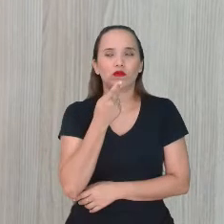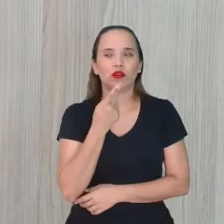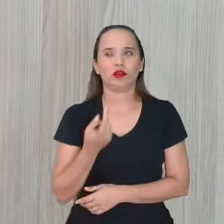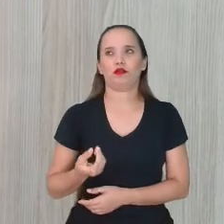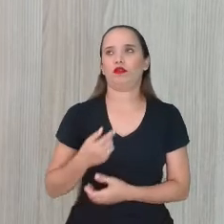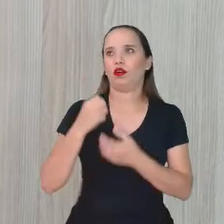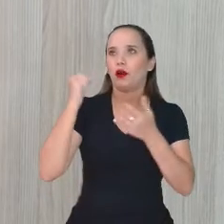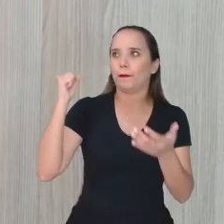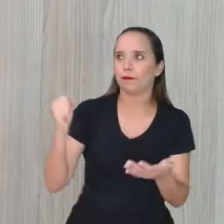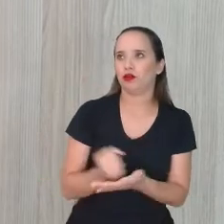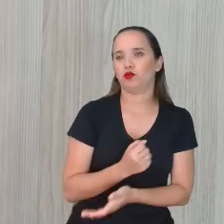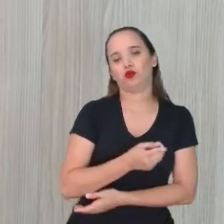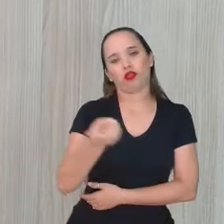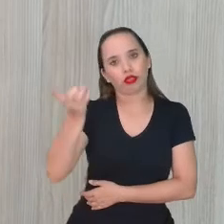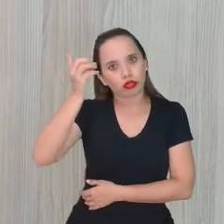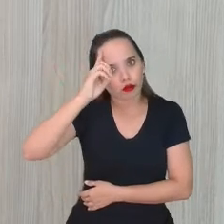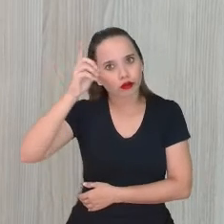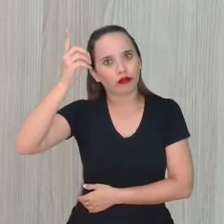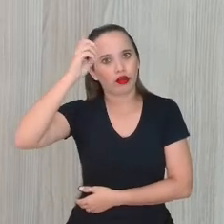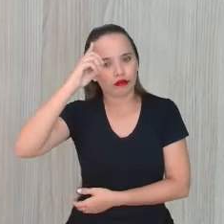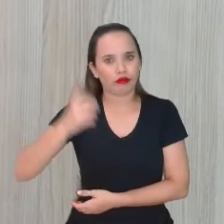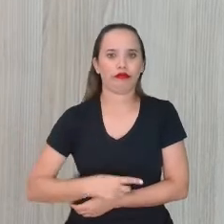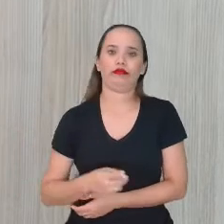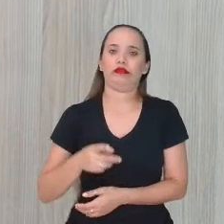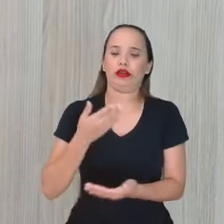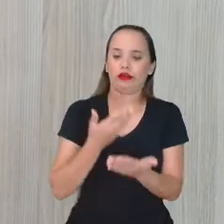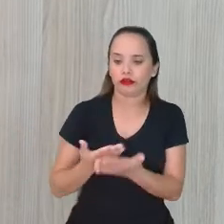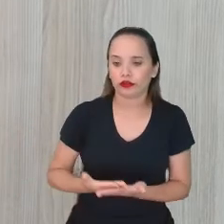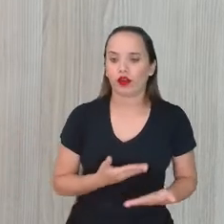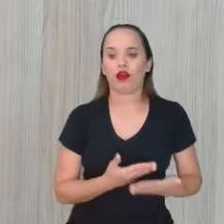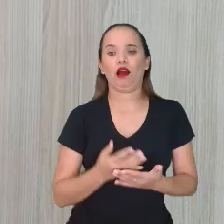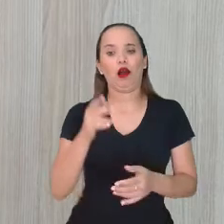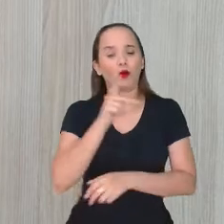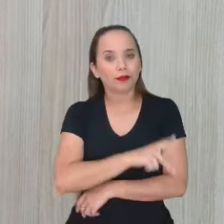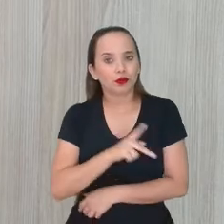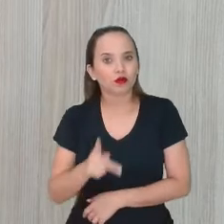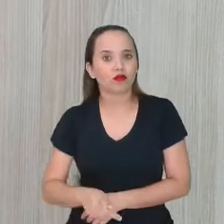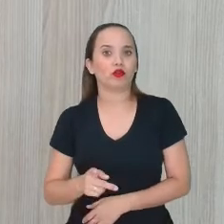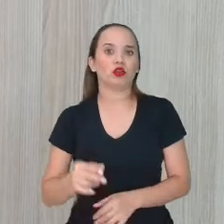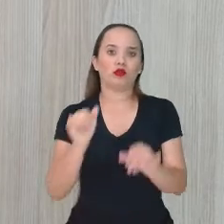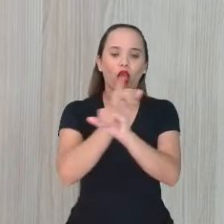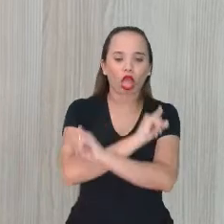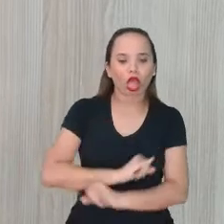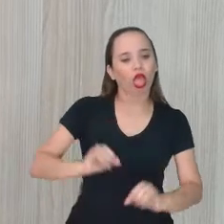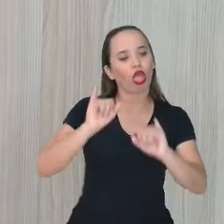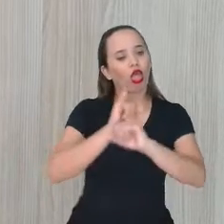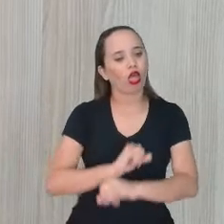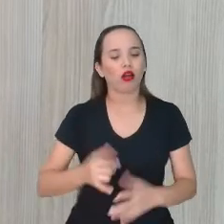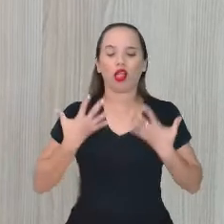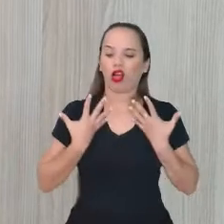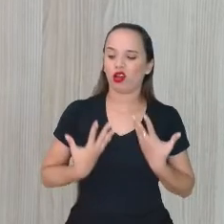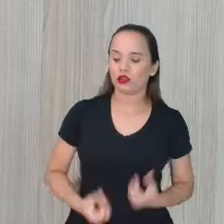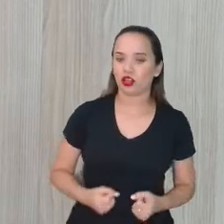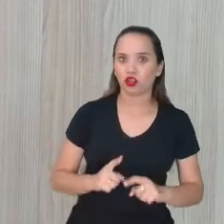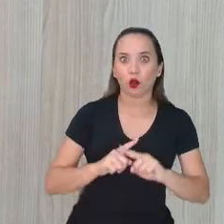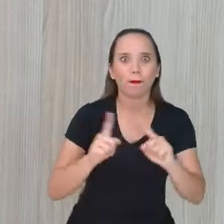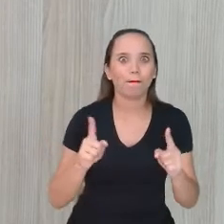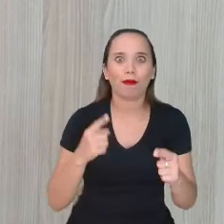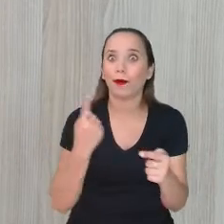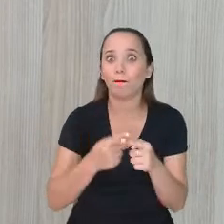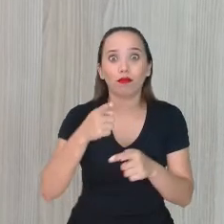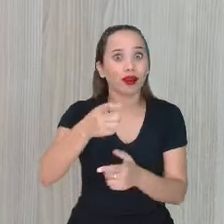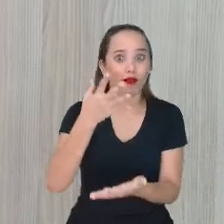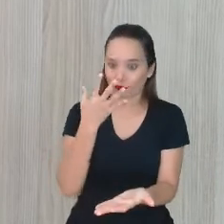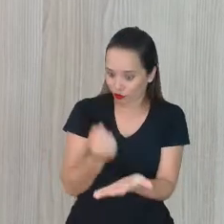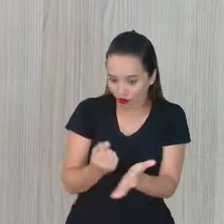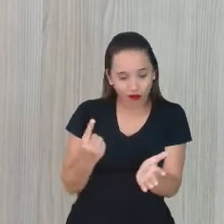aula, esses professores trazendo esse recado. Tô cansado, né? Eu tô cansado. Mas porque você não baixou ainda o